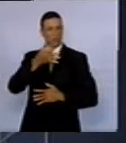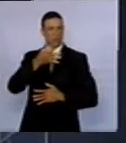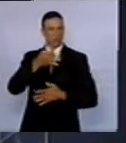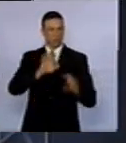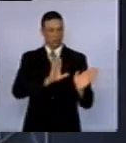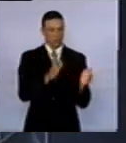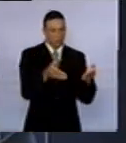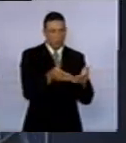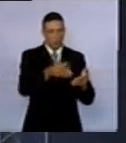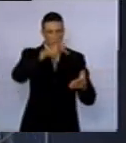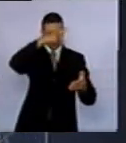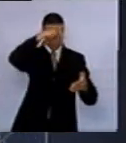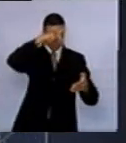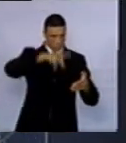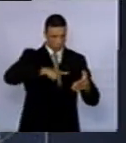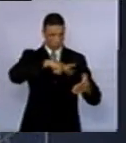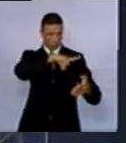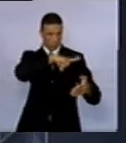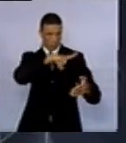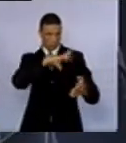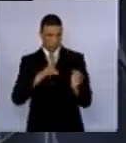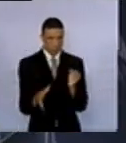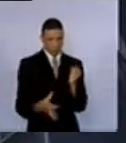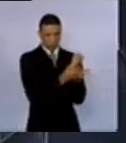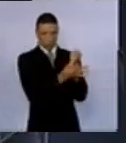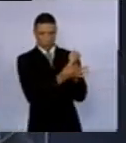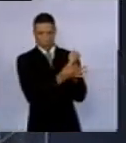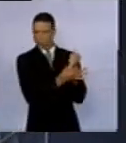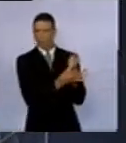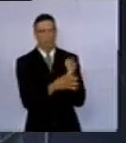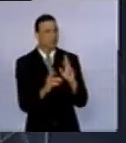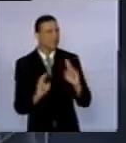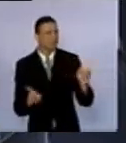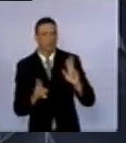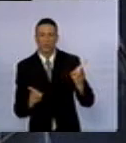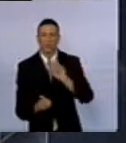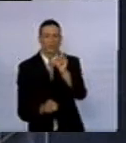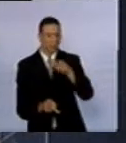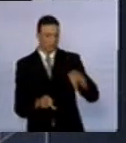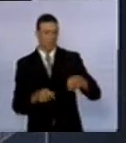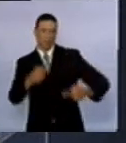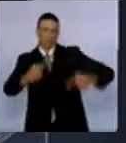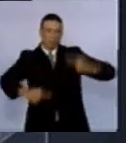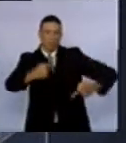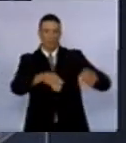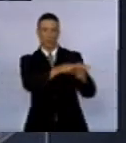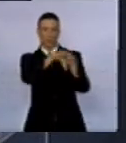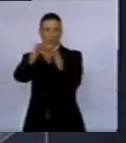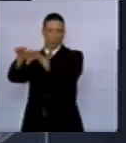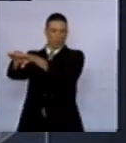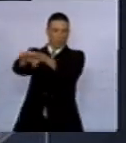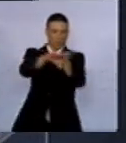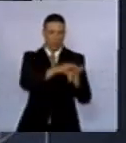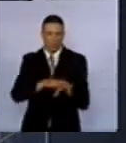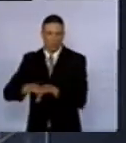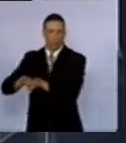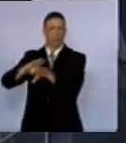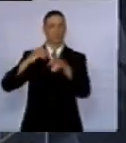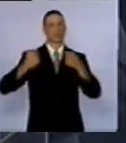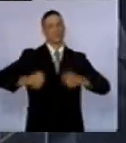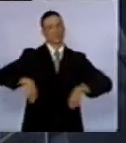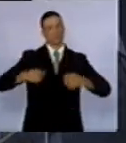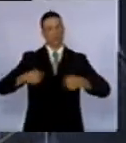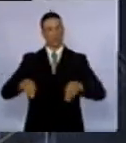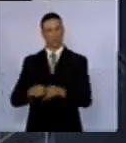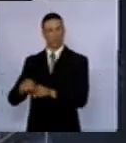setor de produção independente precisa ser protegido e, ao contrário, ele precisa competir, mas em condições de igualdade. E, por fim, os mecanismos